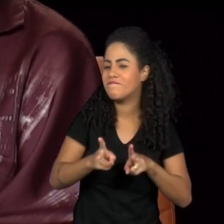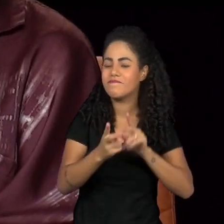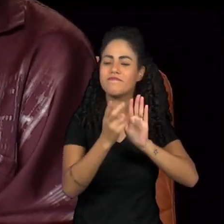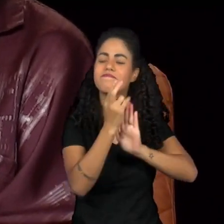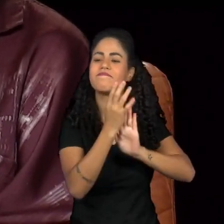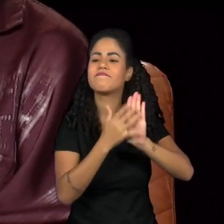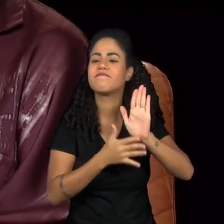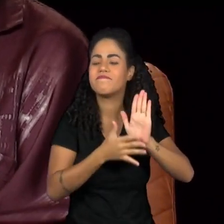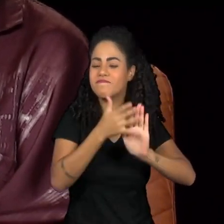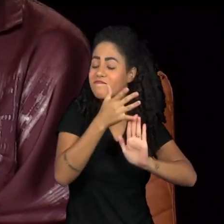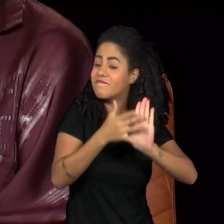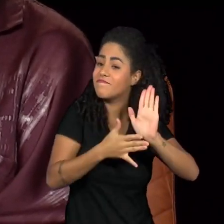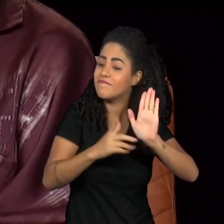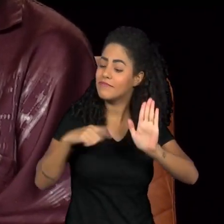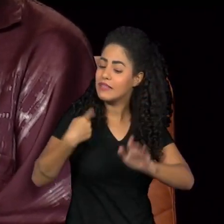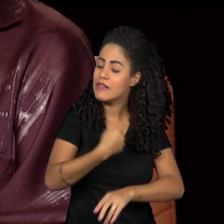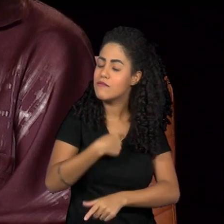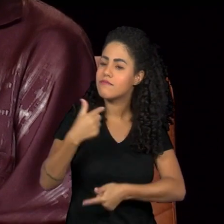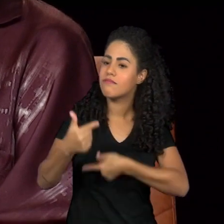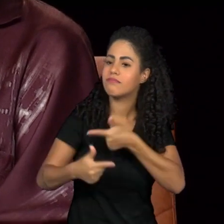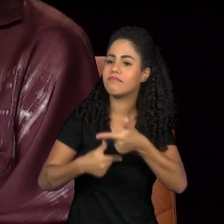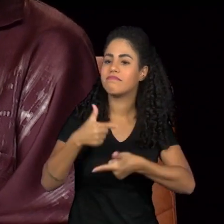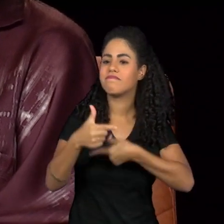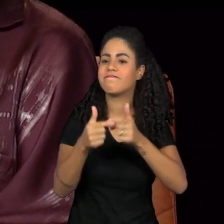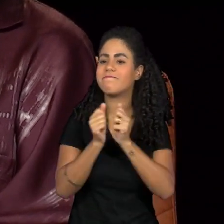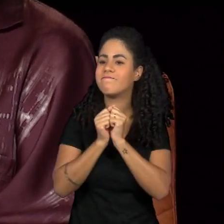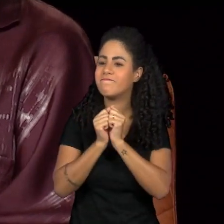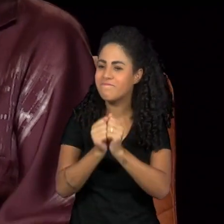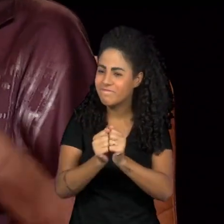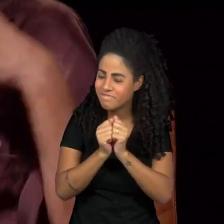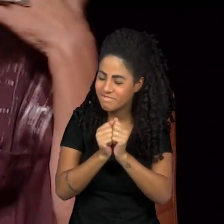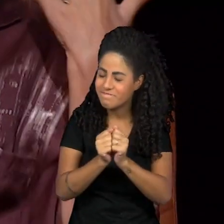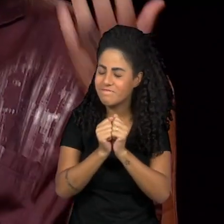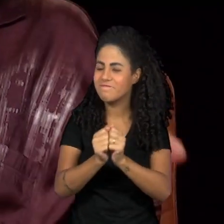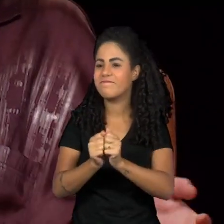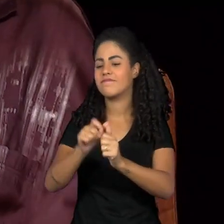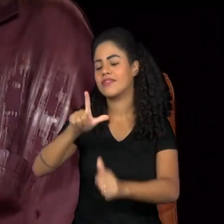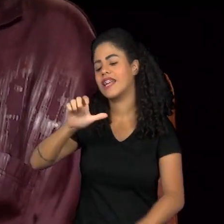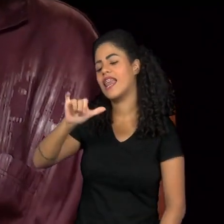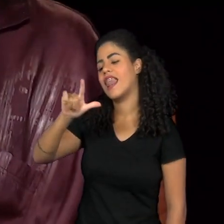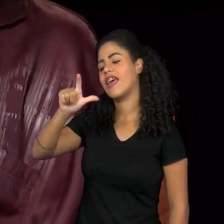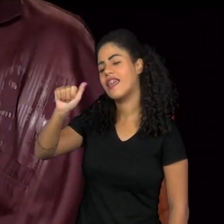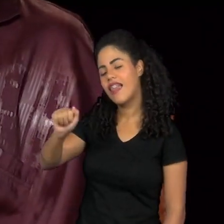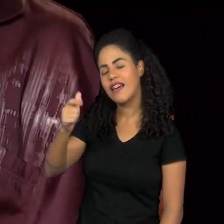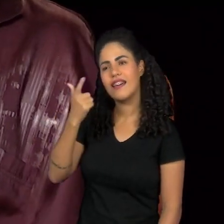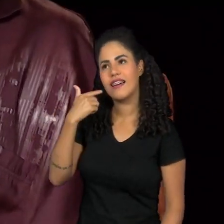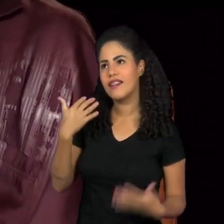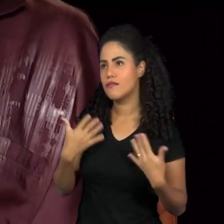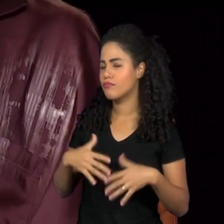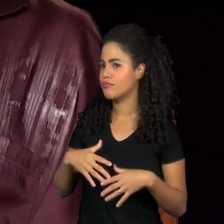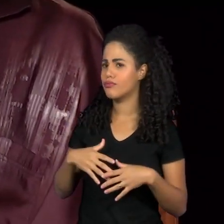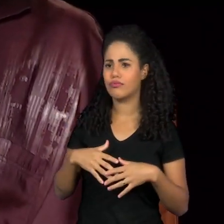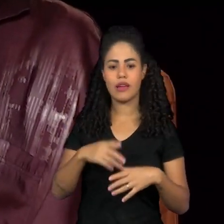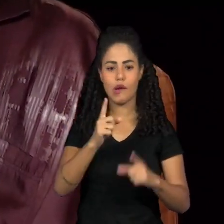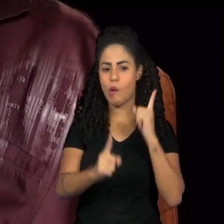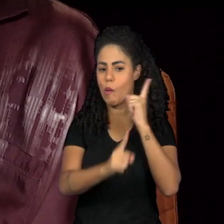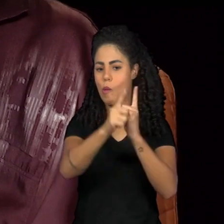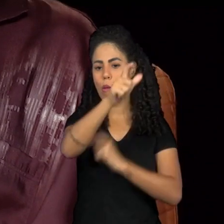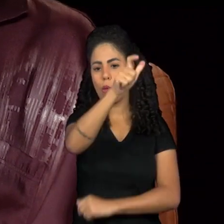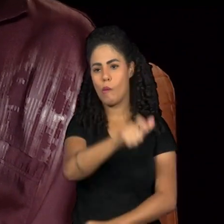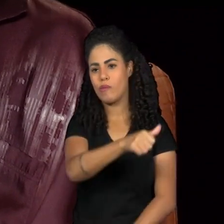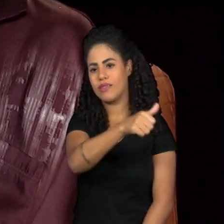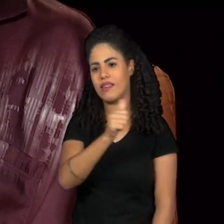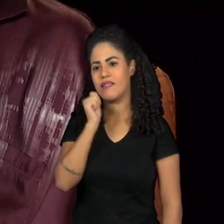roteirista também, a gente trabalha juntos. A Leila é um acontecimento, né? A Leila é